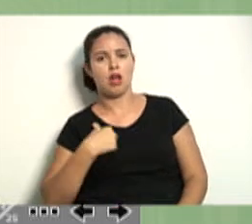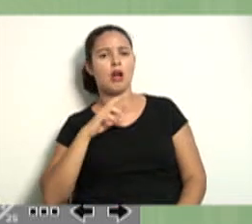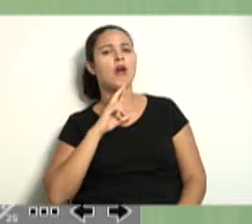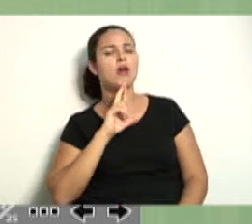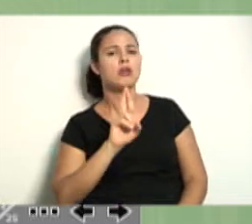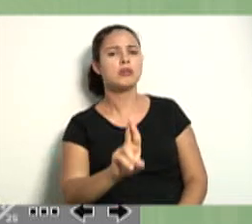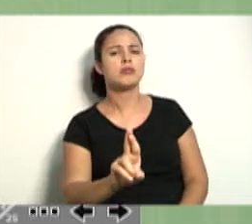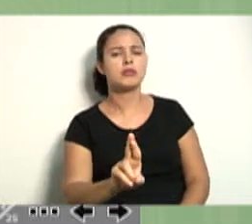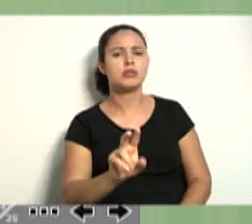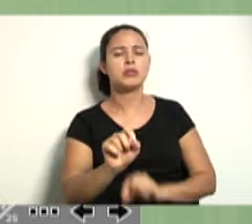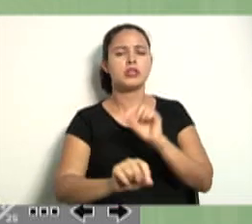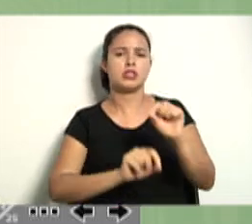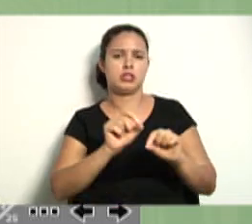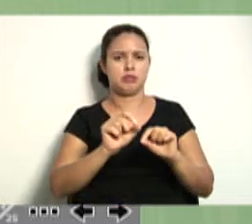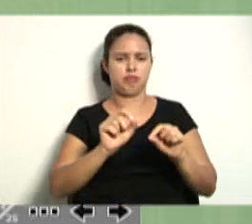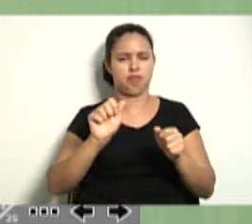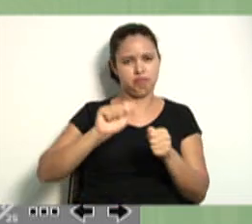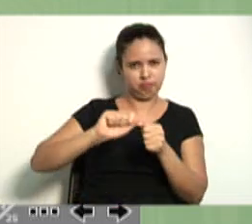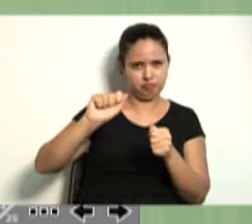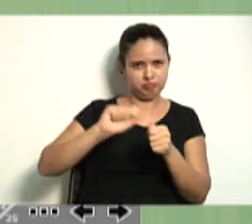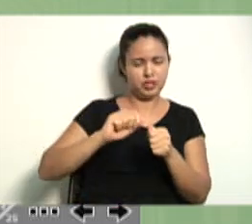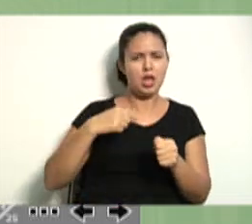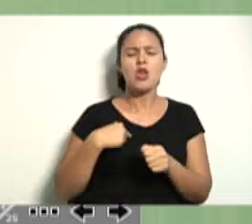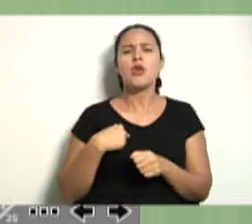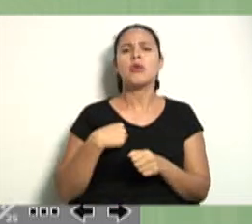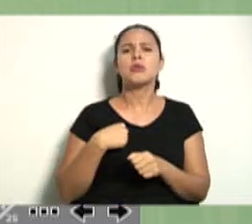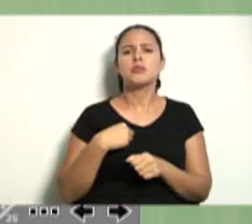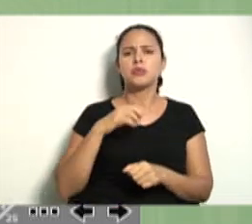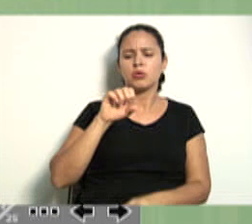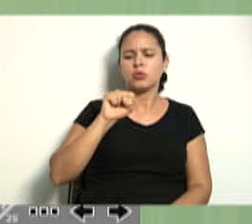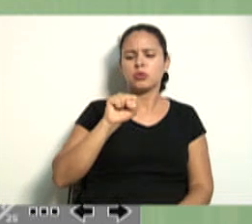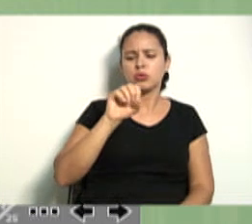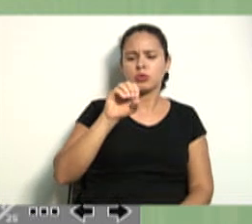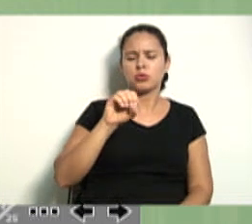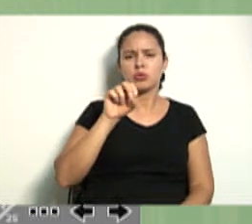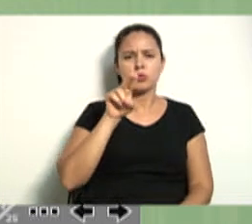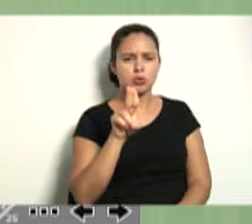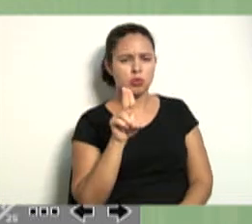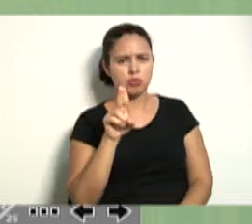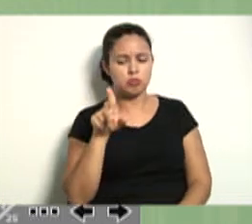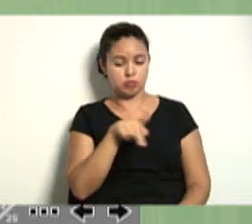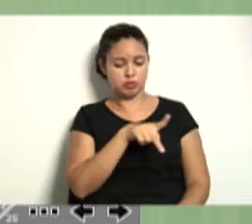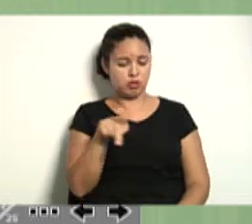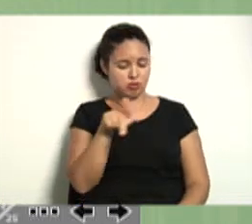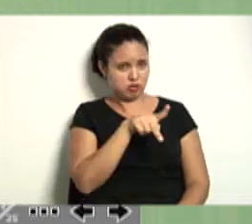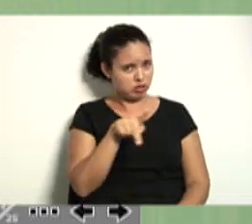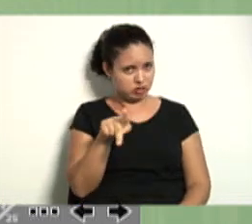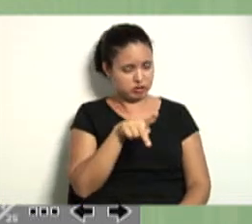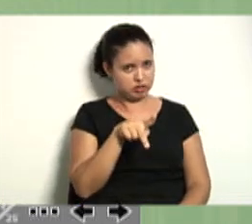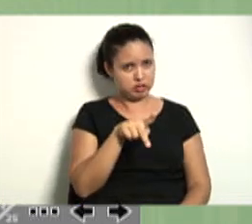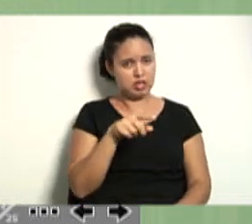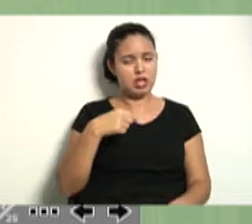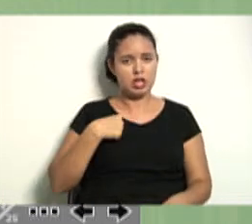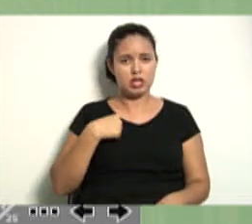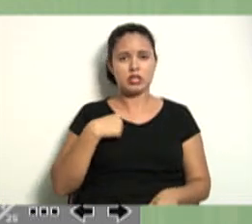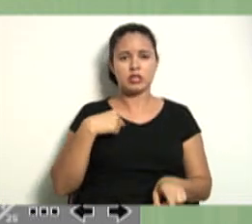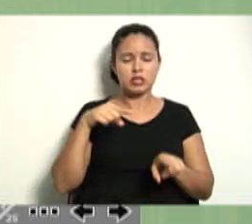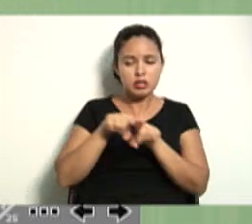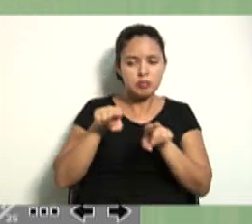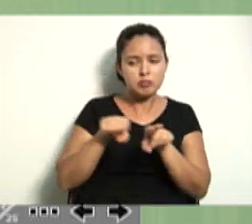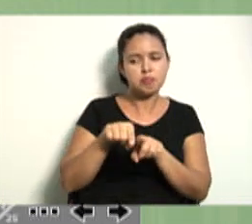responder o que fazemos. Eu sou professor, assim como a professora